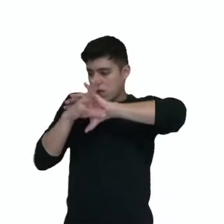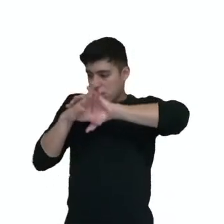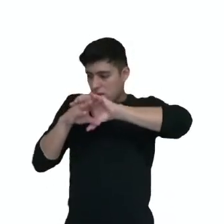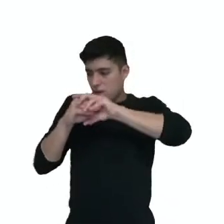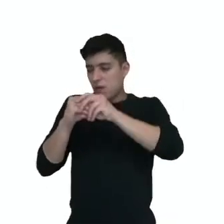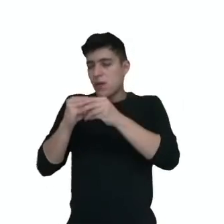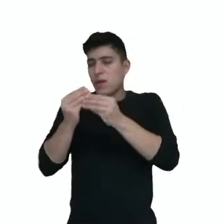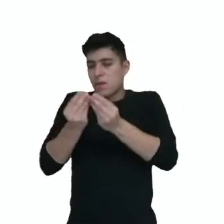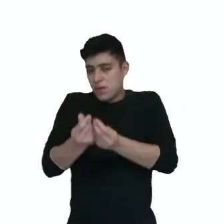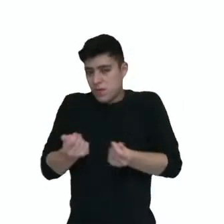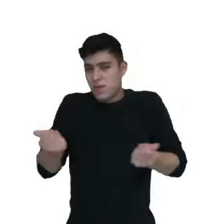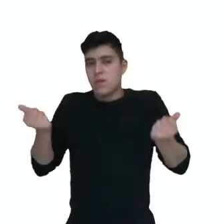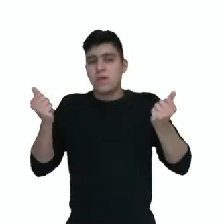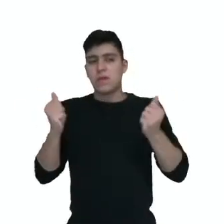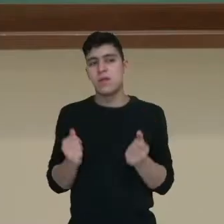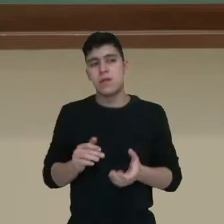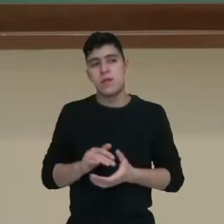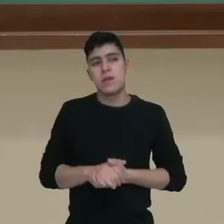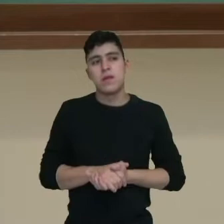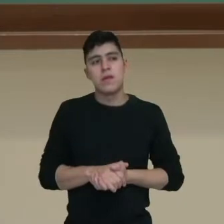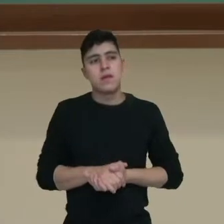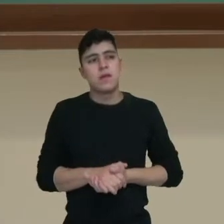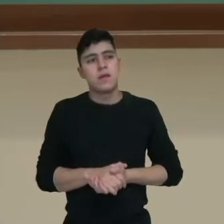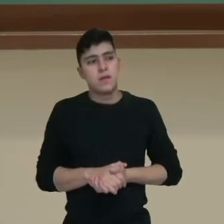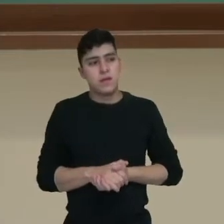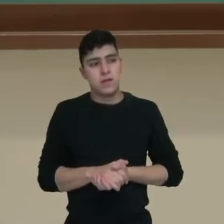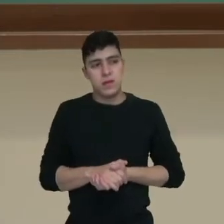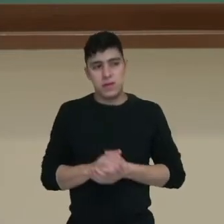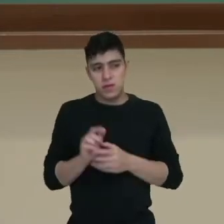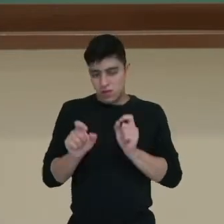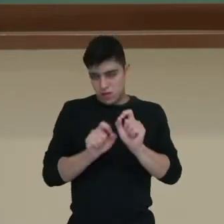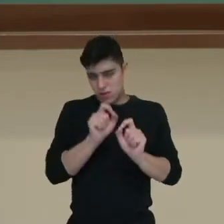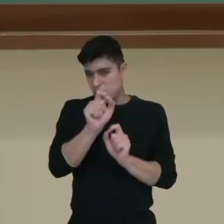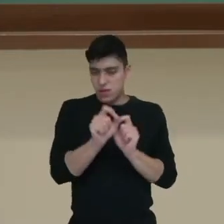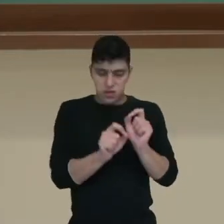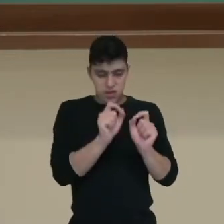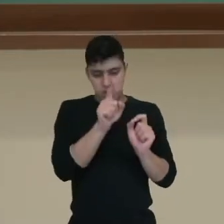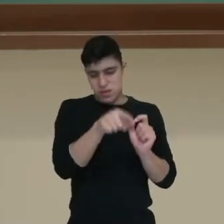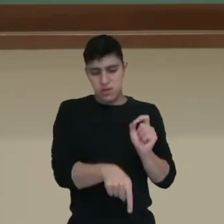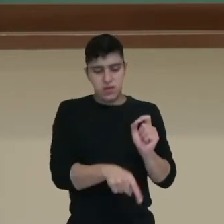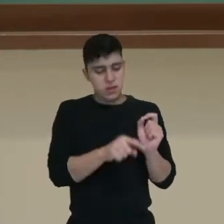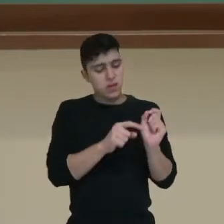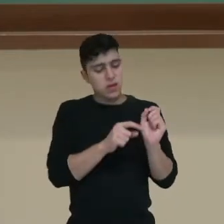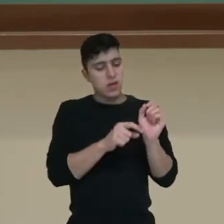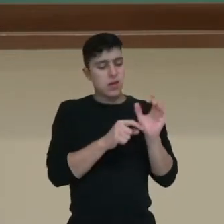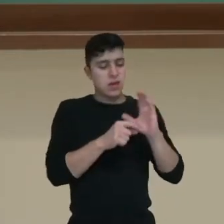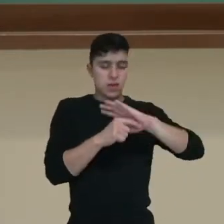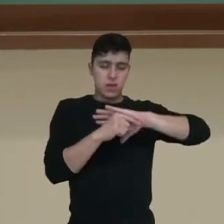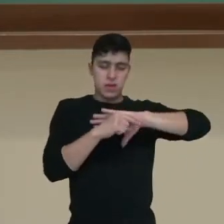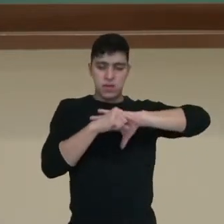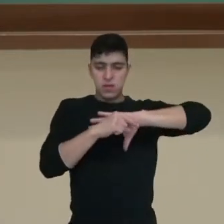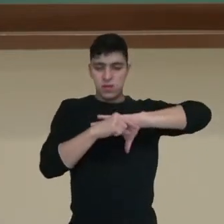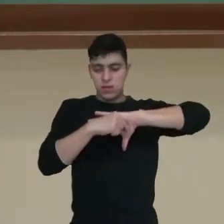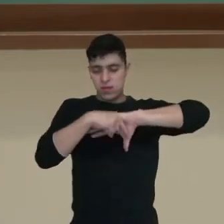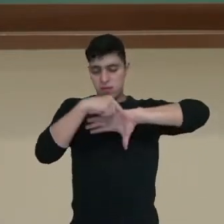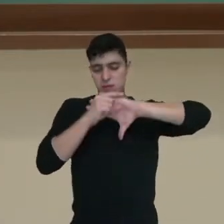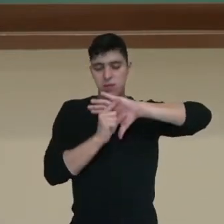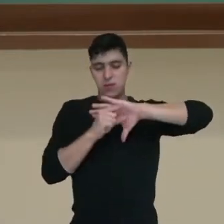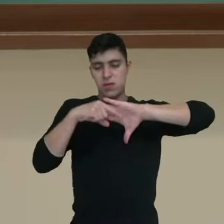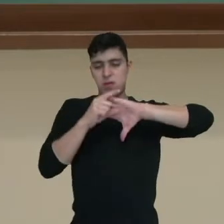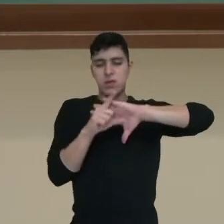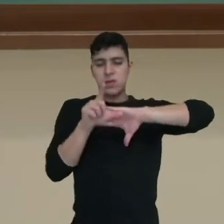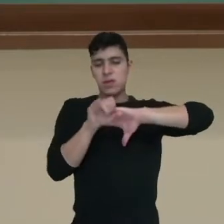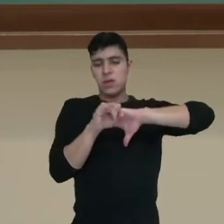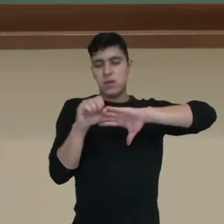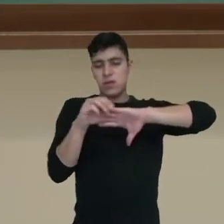digestão, tá? Com as células, né, as organelas, os lisossomos que são responsáveis ali